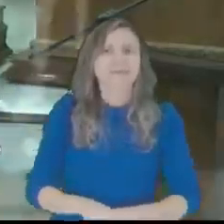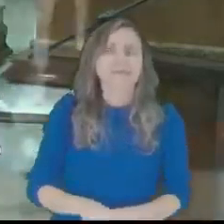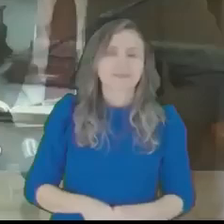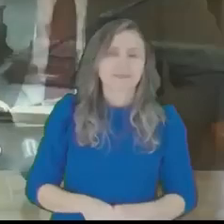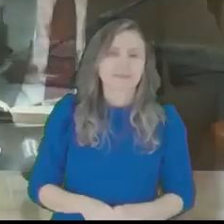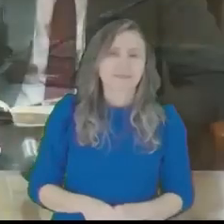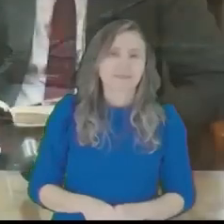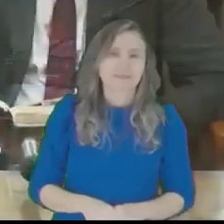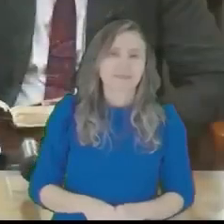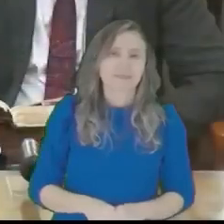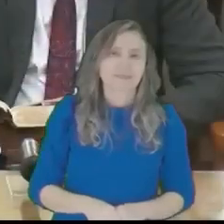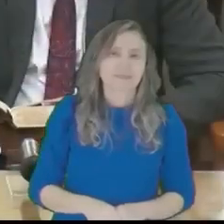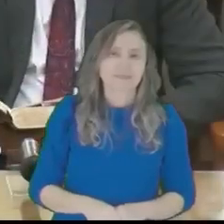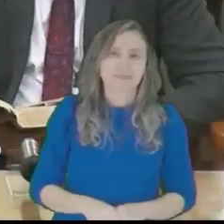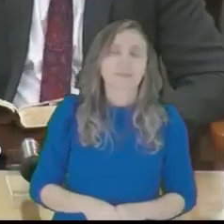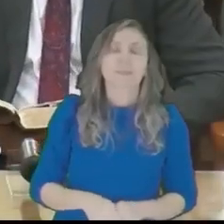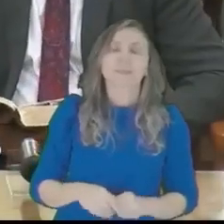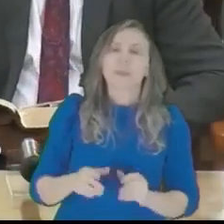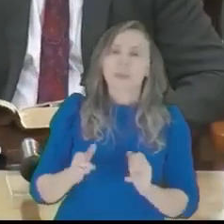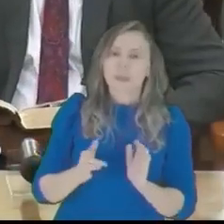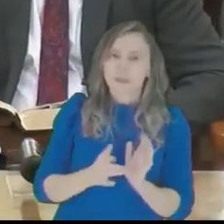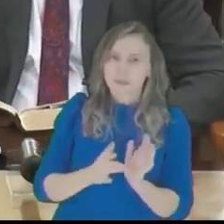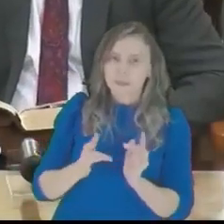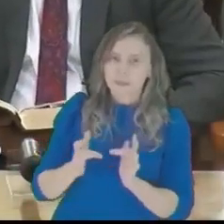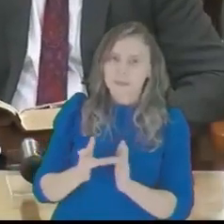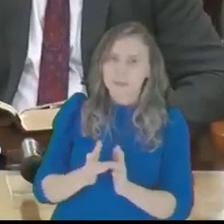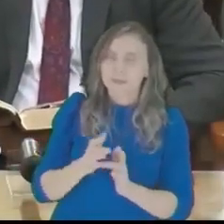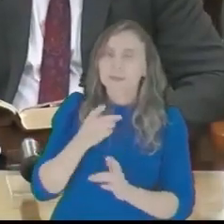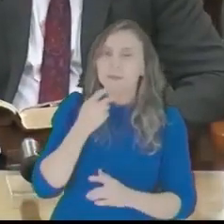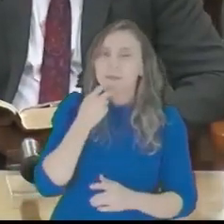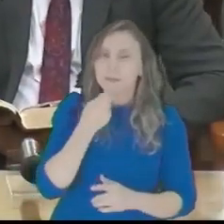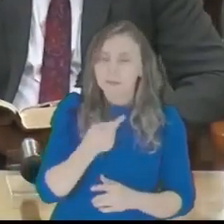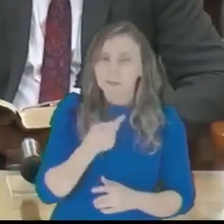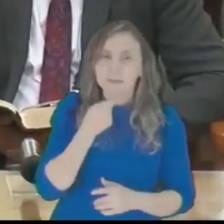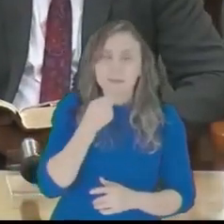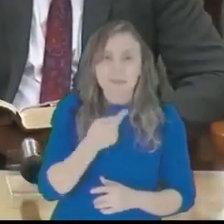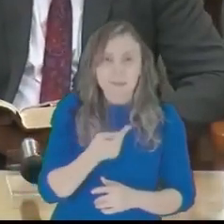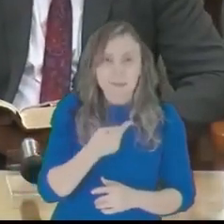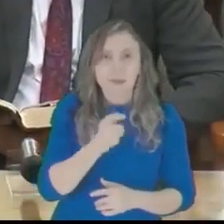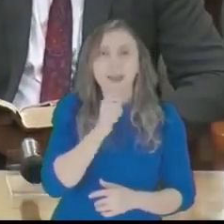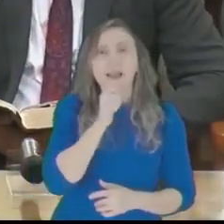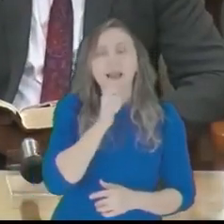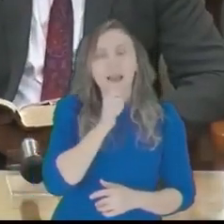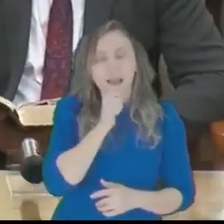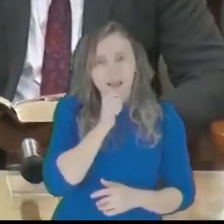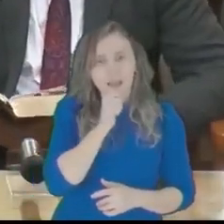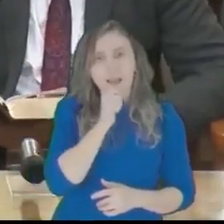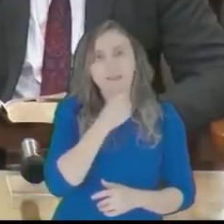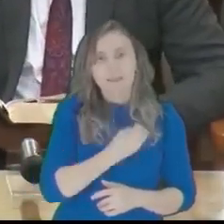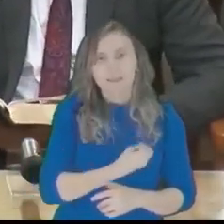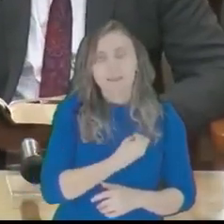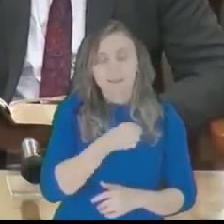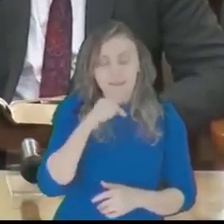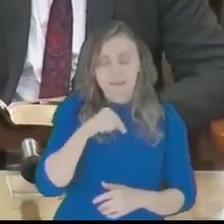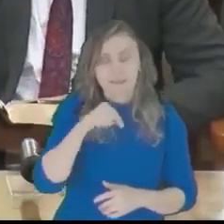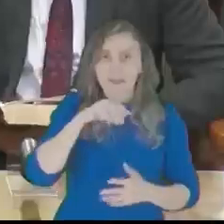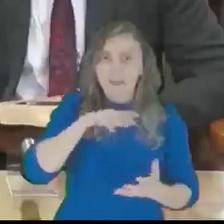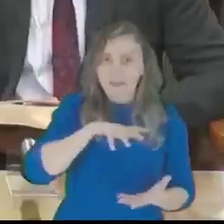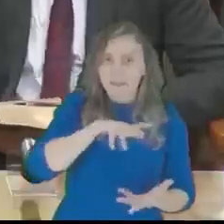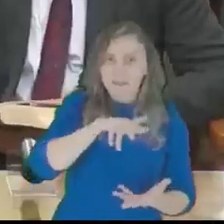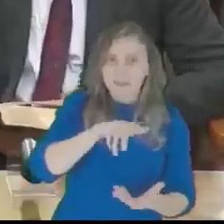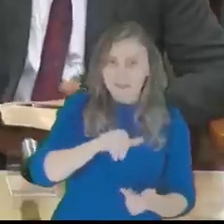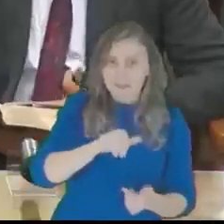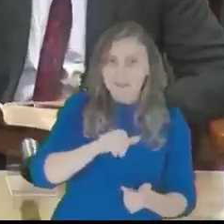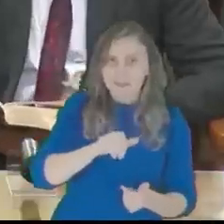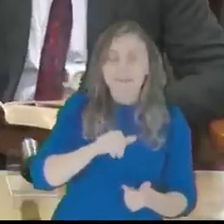Isso aqui Jesus falou quando estava na terra. Ele disse: o Espírito habita convosco. Quando Jesus estava na terra, o Espírito